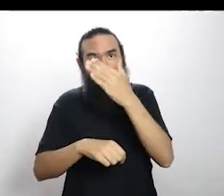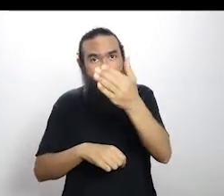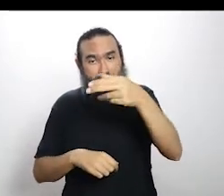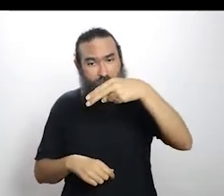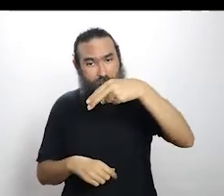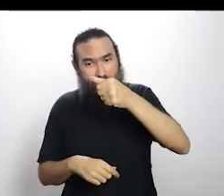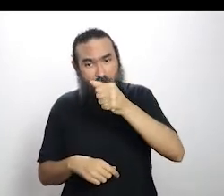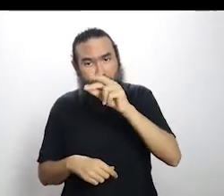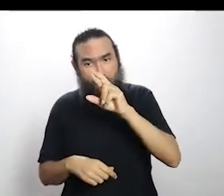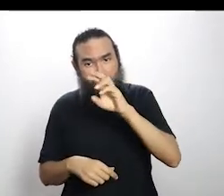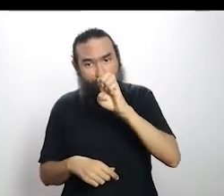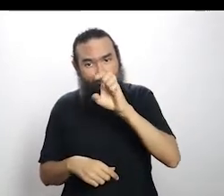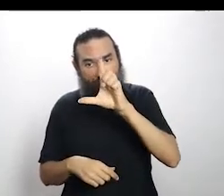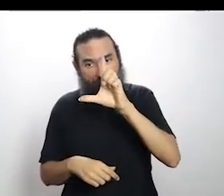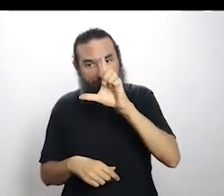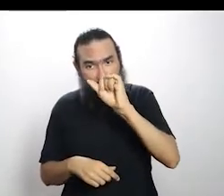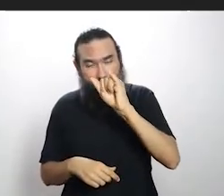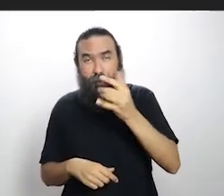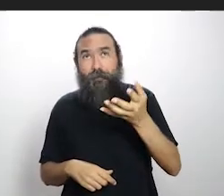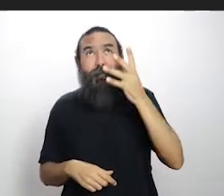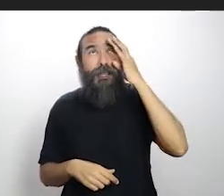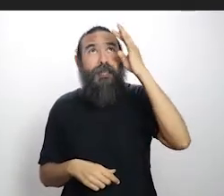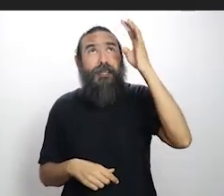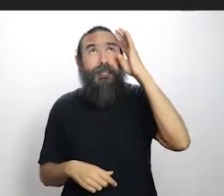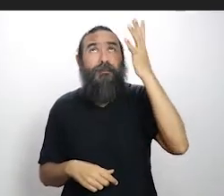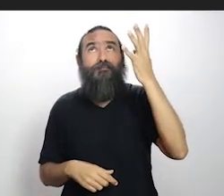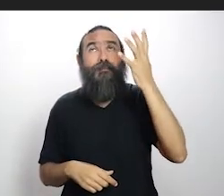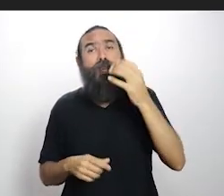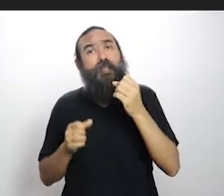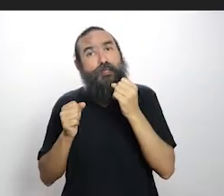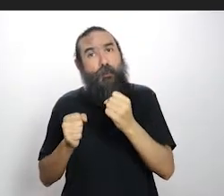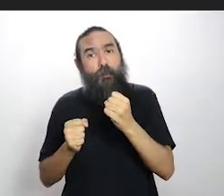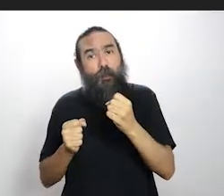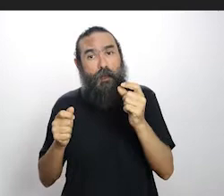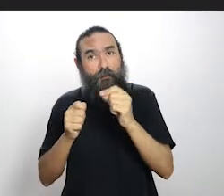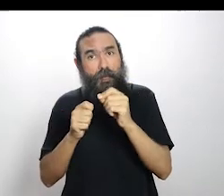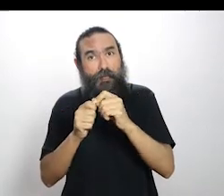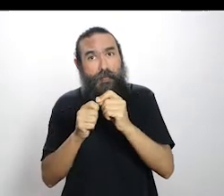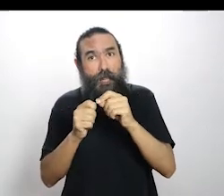gente pensou que pudesse fazer uma pergunta que pudesse